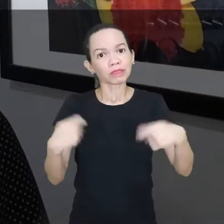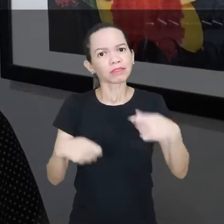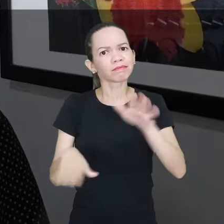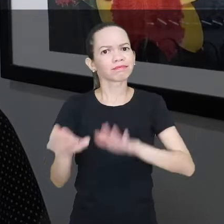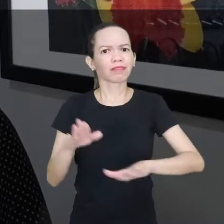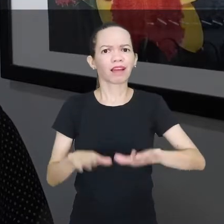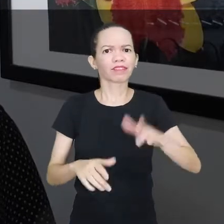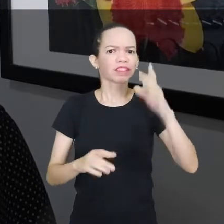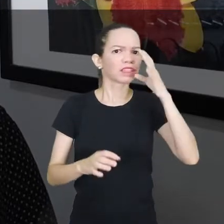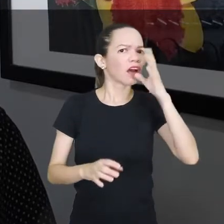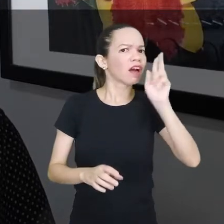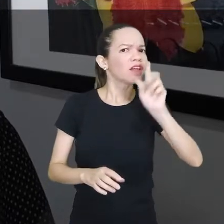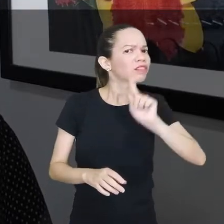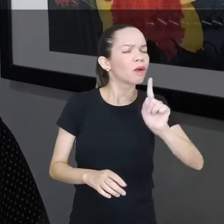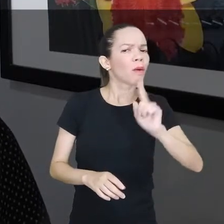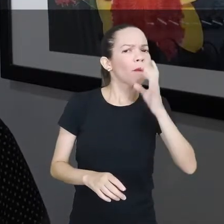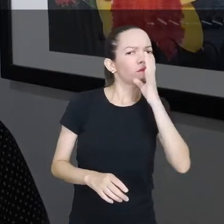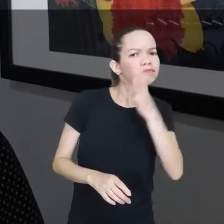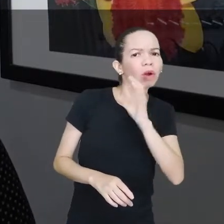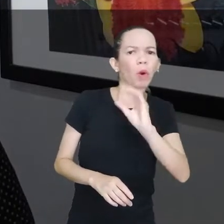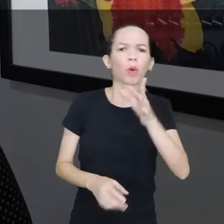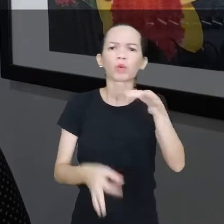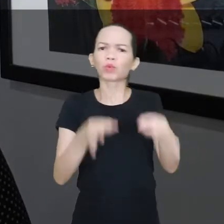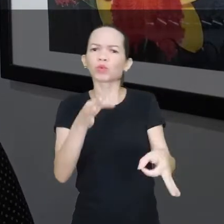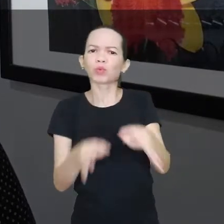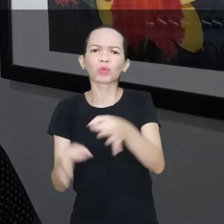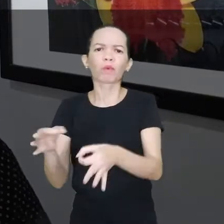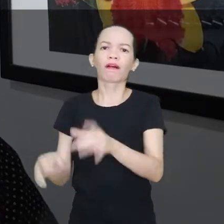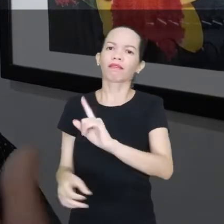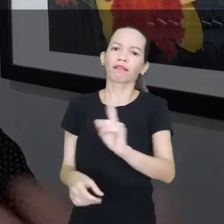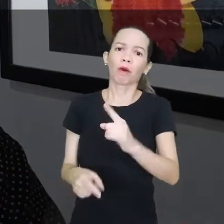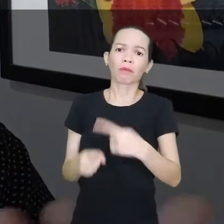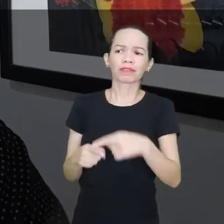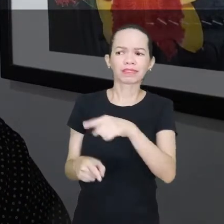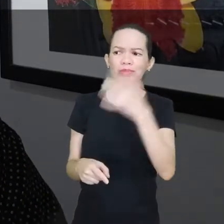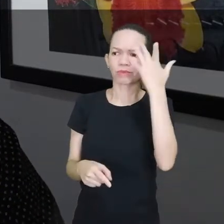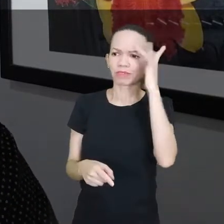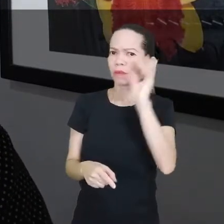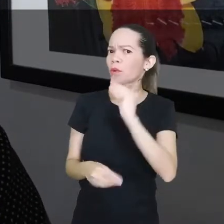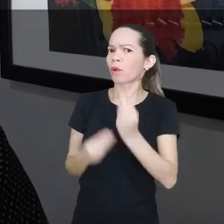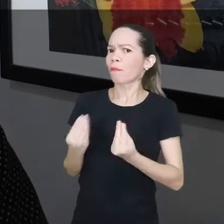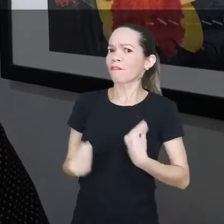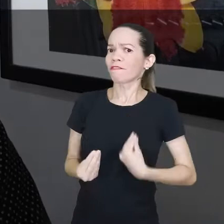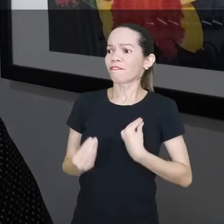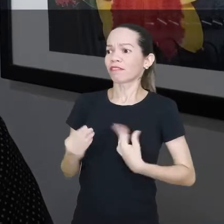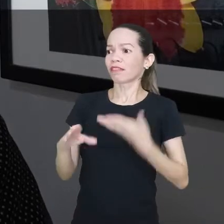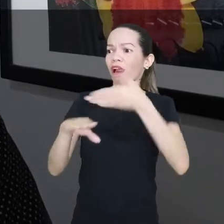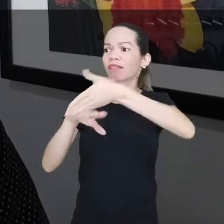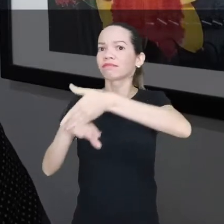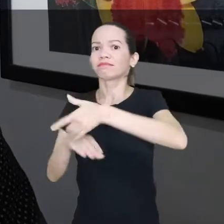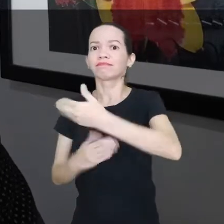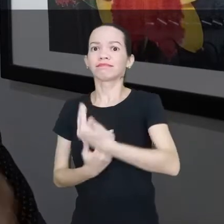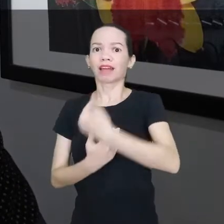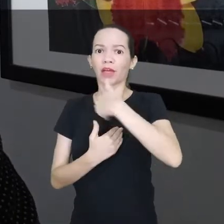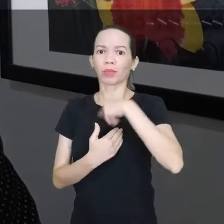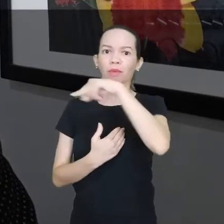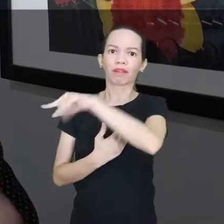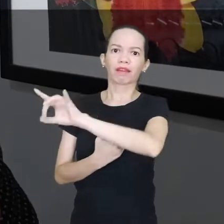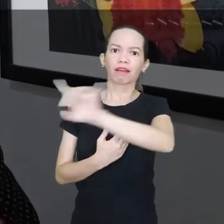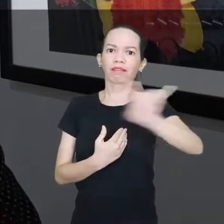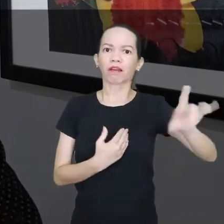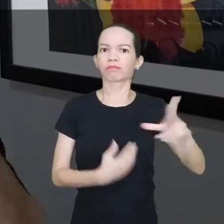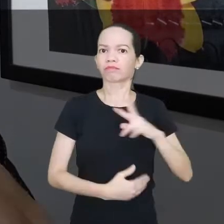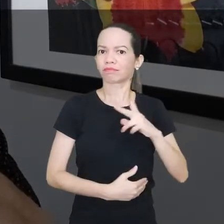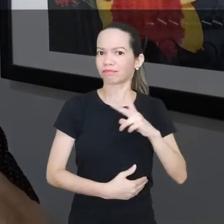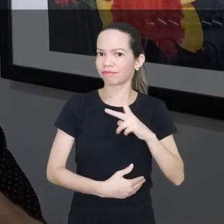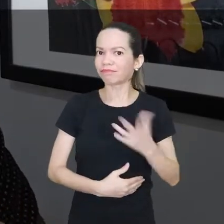as pessoas, porque você não sabe exatamente o que elas já passaram ou o que elas estão passando. Ok? Então é muito